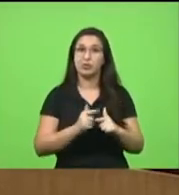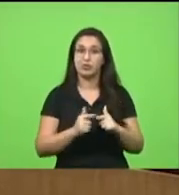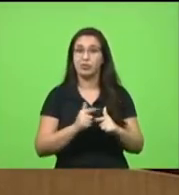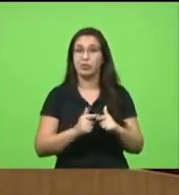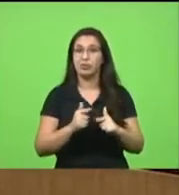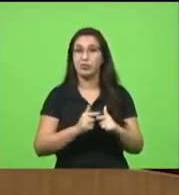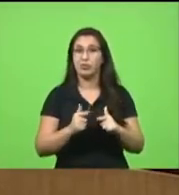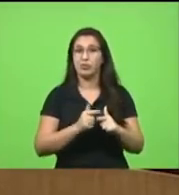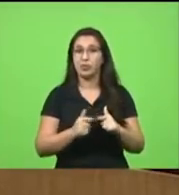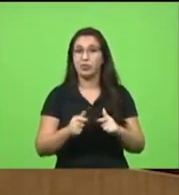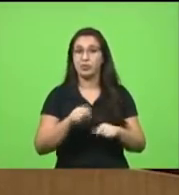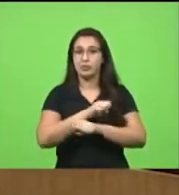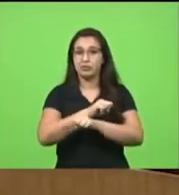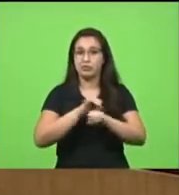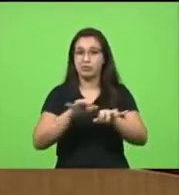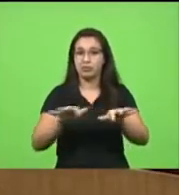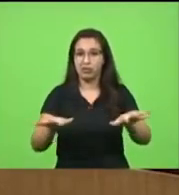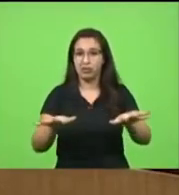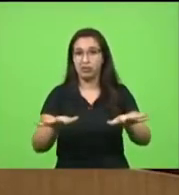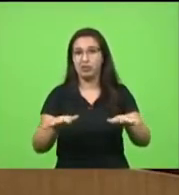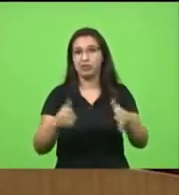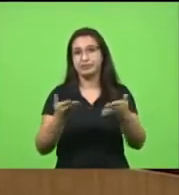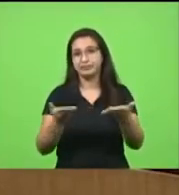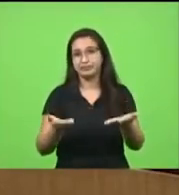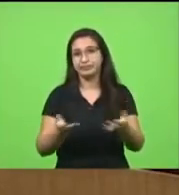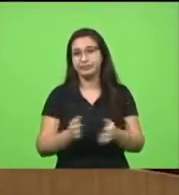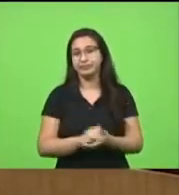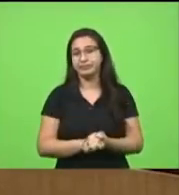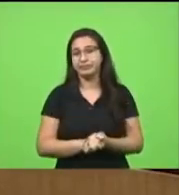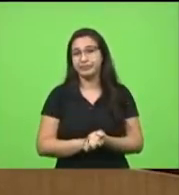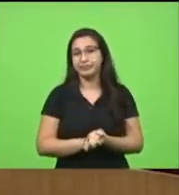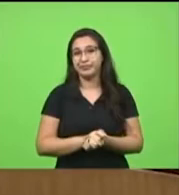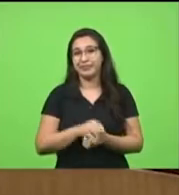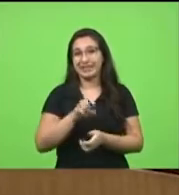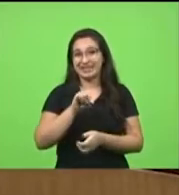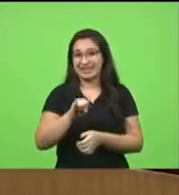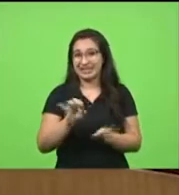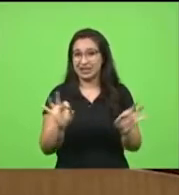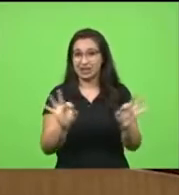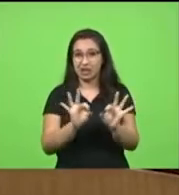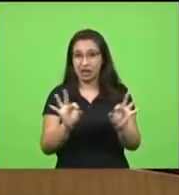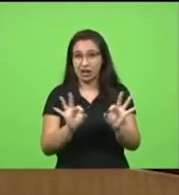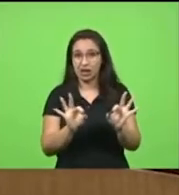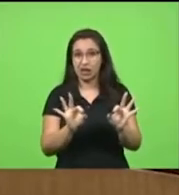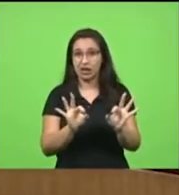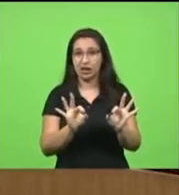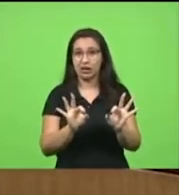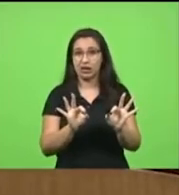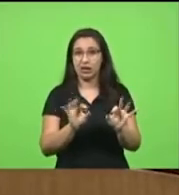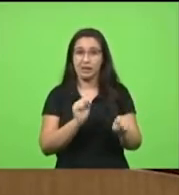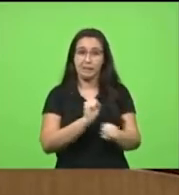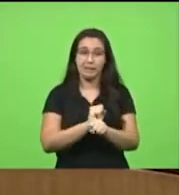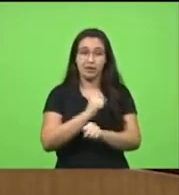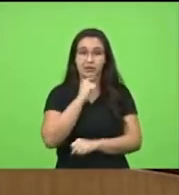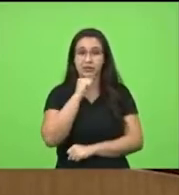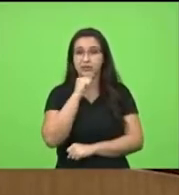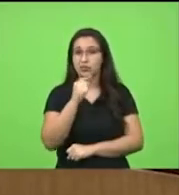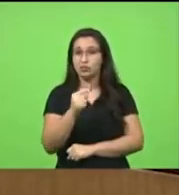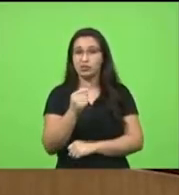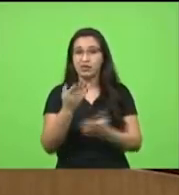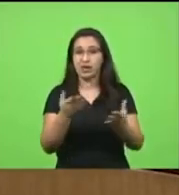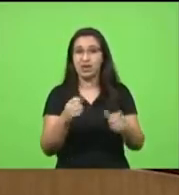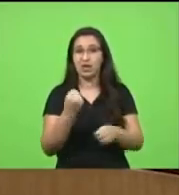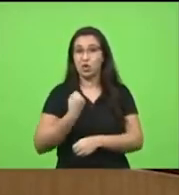da transmissão do vírus, senão não freia esse número cada